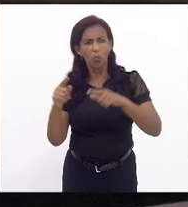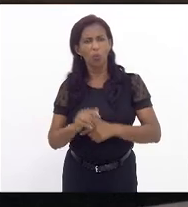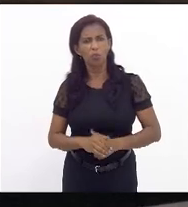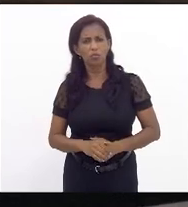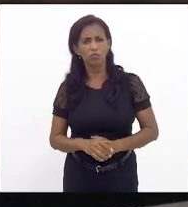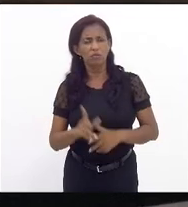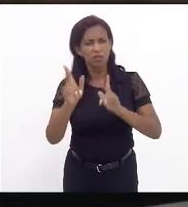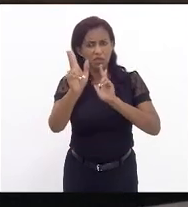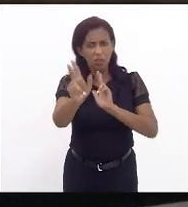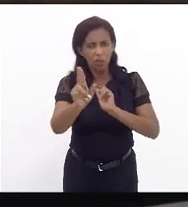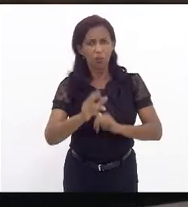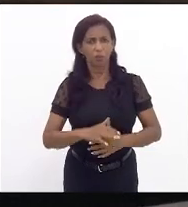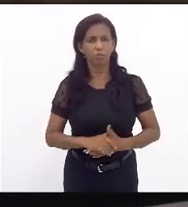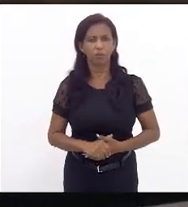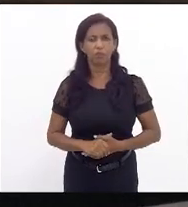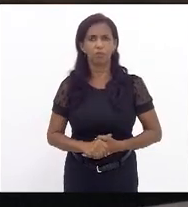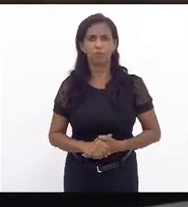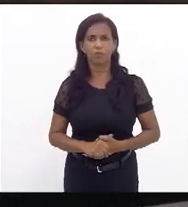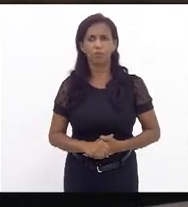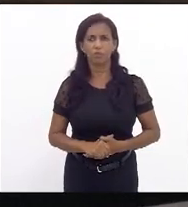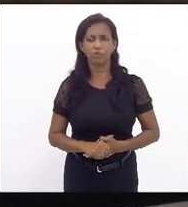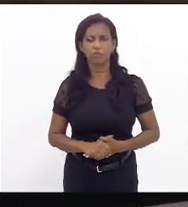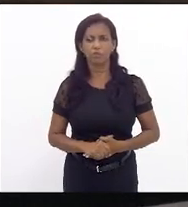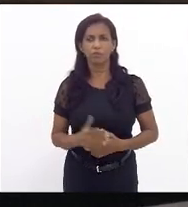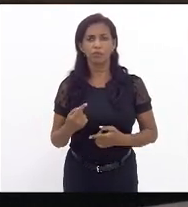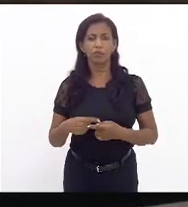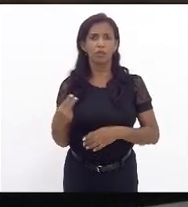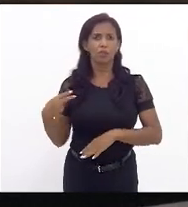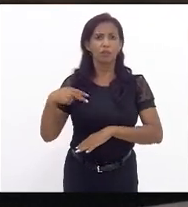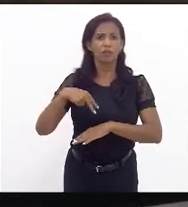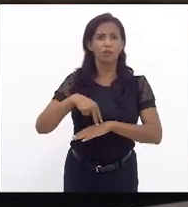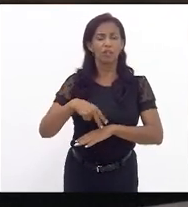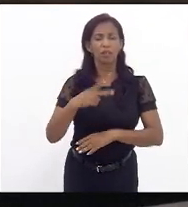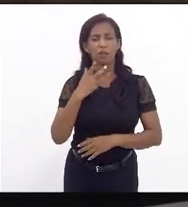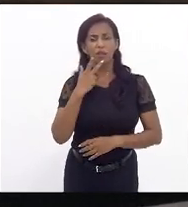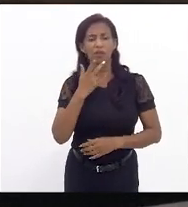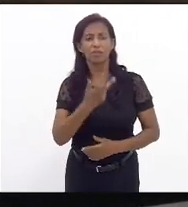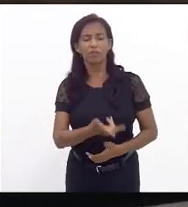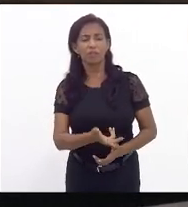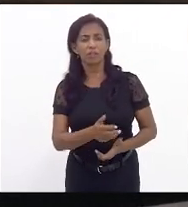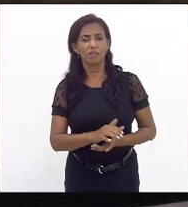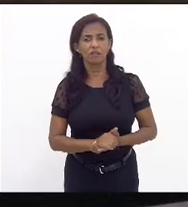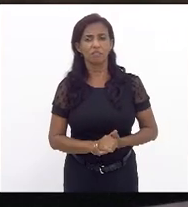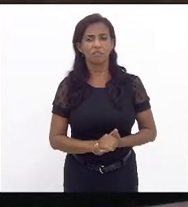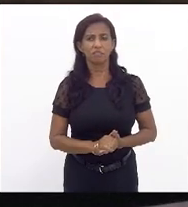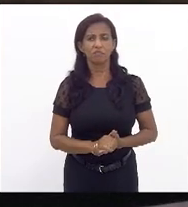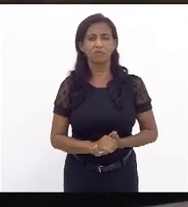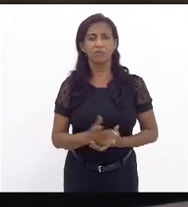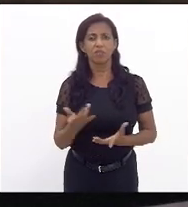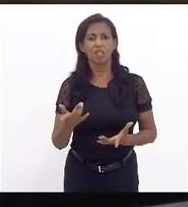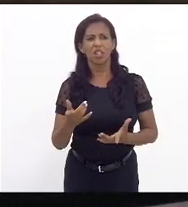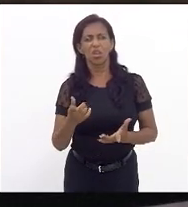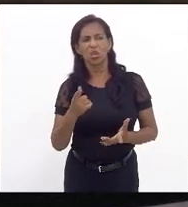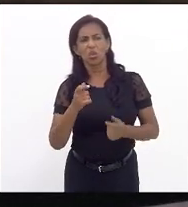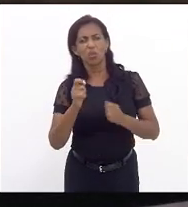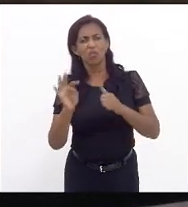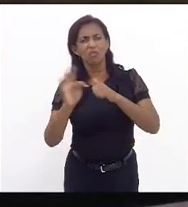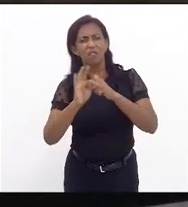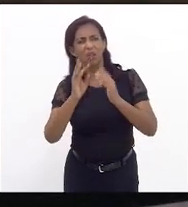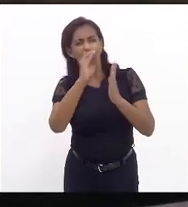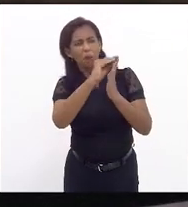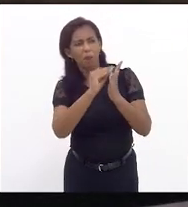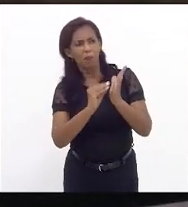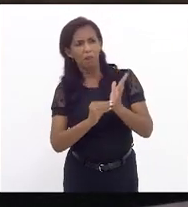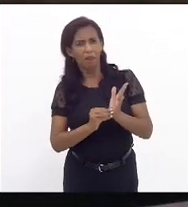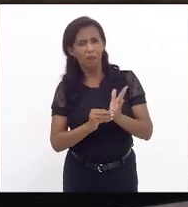acho que nós deveríamos fazer isso. Porque ver aqui um falar de que não preenche os requisitos técnicos, não tem condições